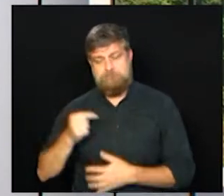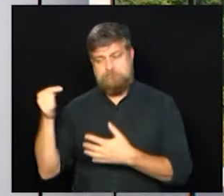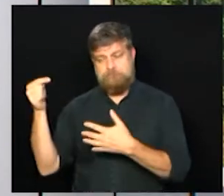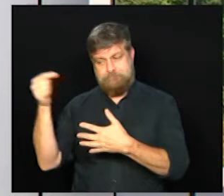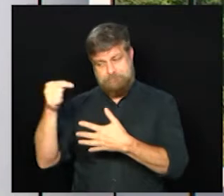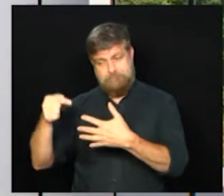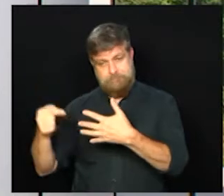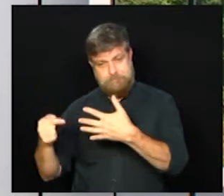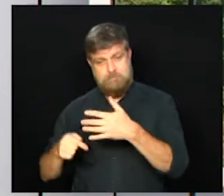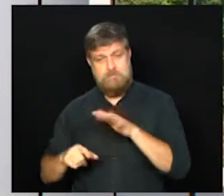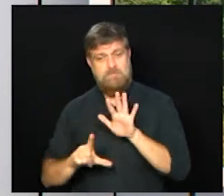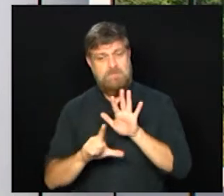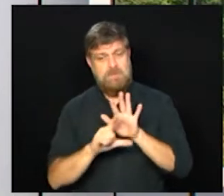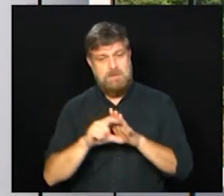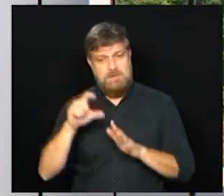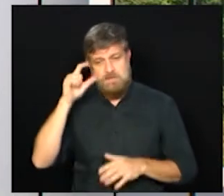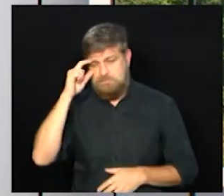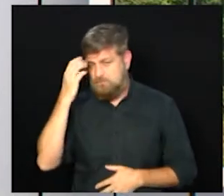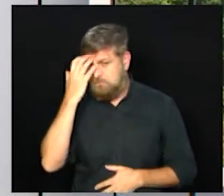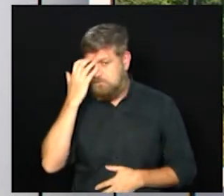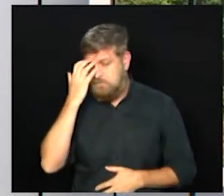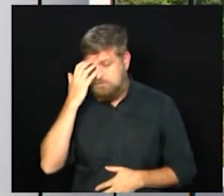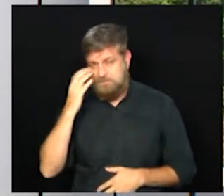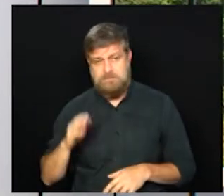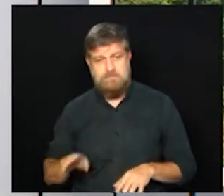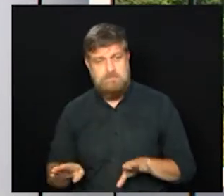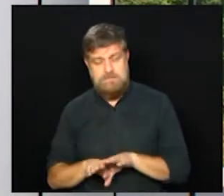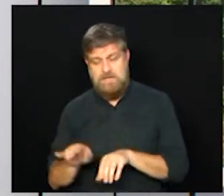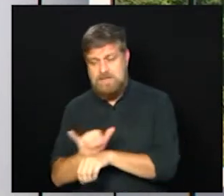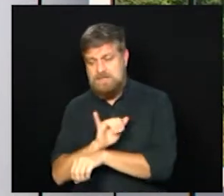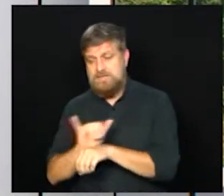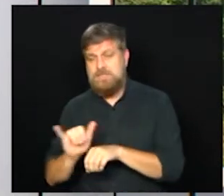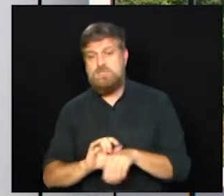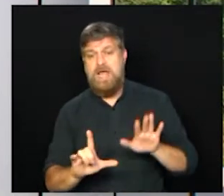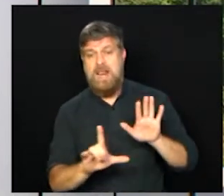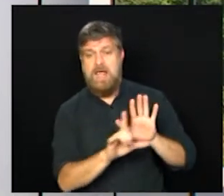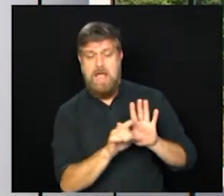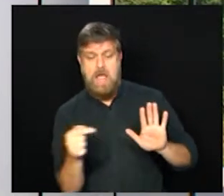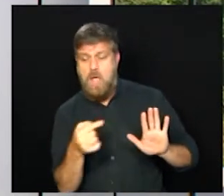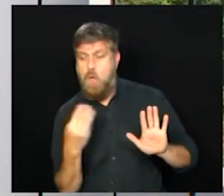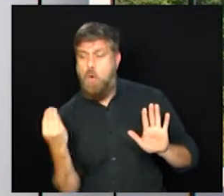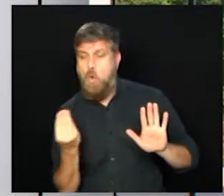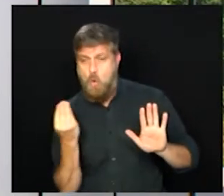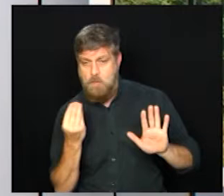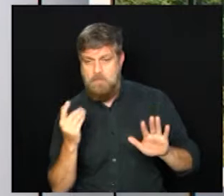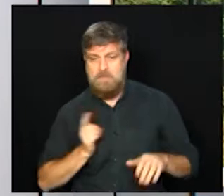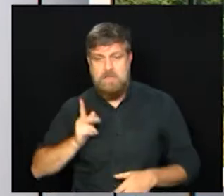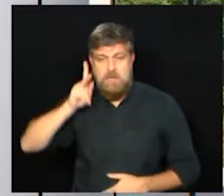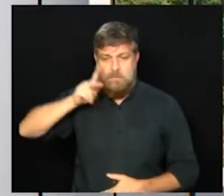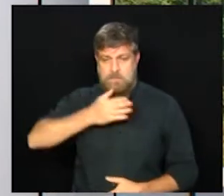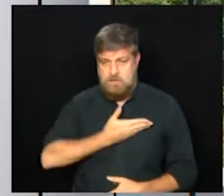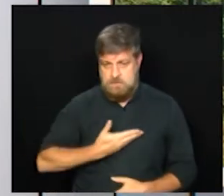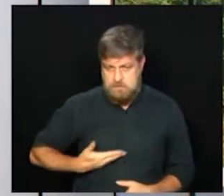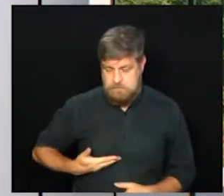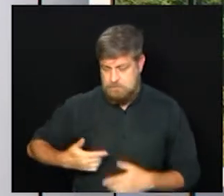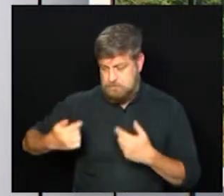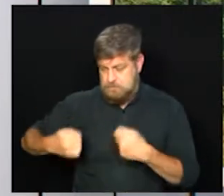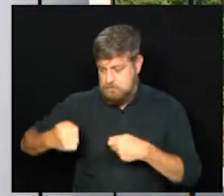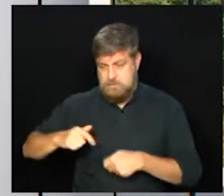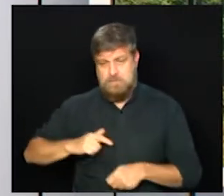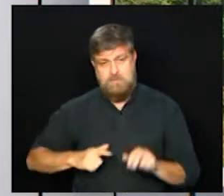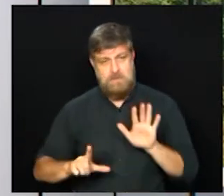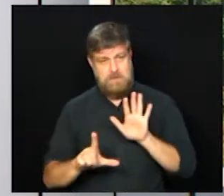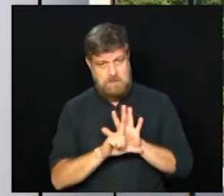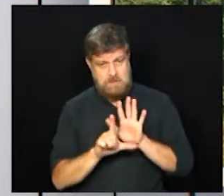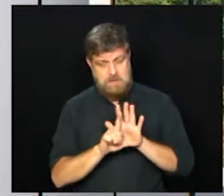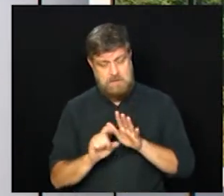que a Lei Maria da Penha, ela proporciona os caminhos legais. Agora, é necessário que você tenha políticas públicas para que a lei se torne